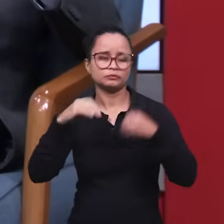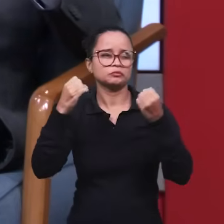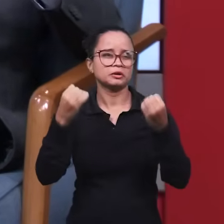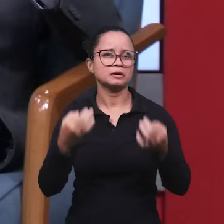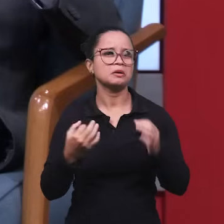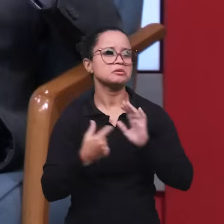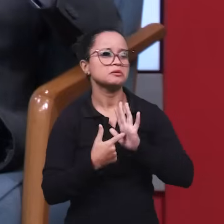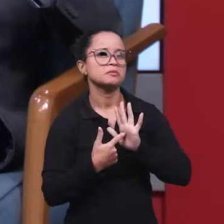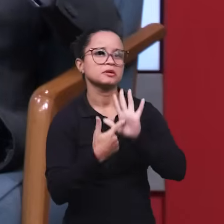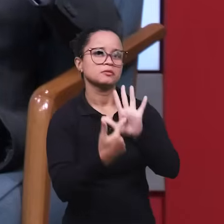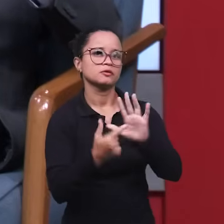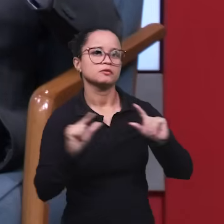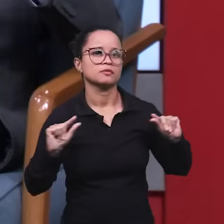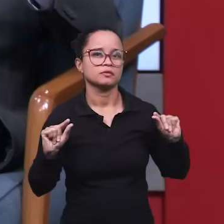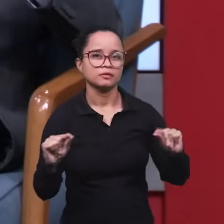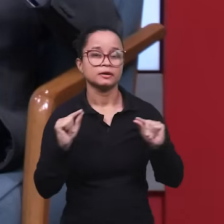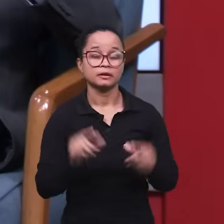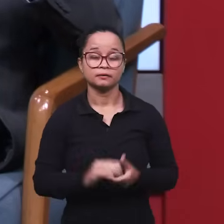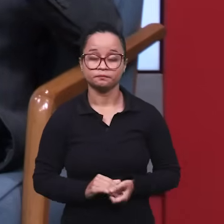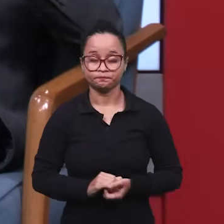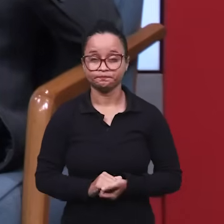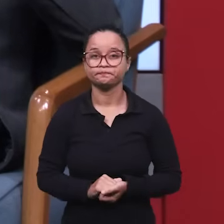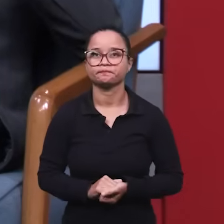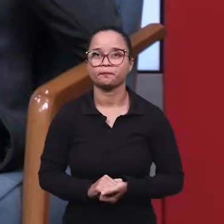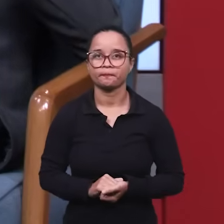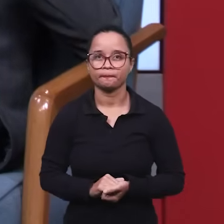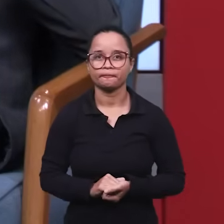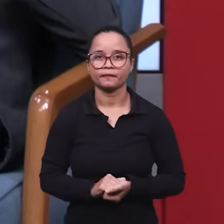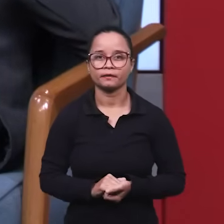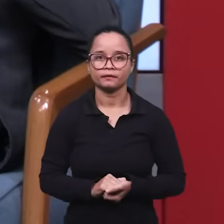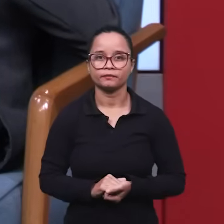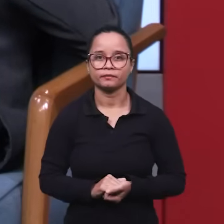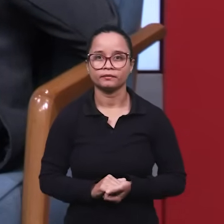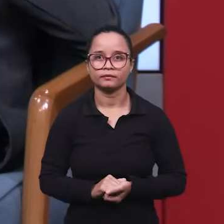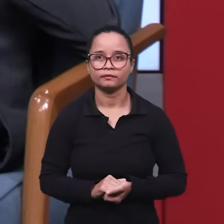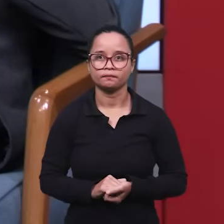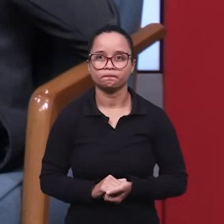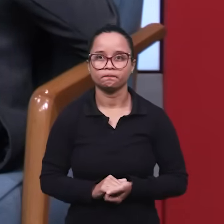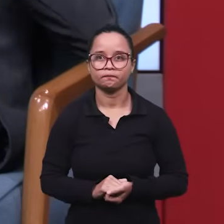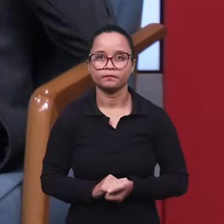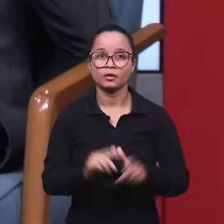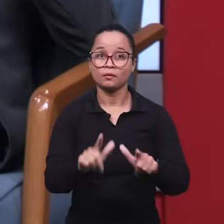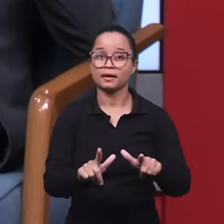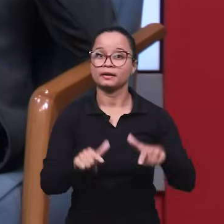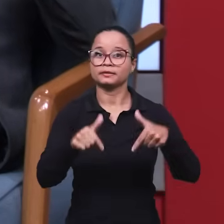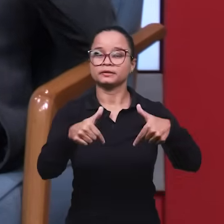mostra, na sequência, uma